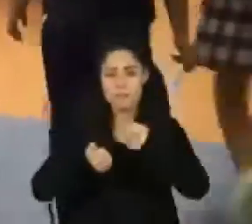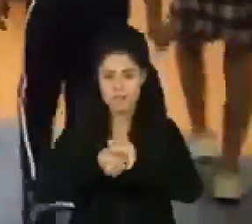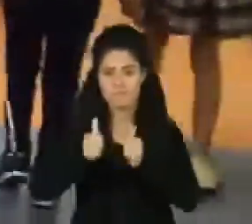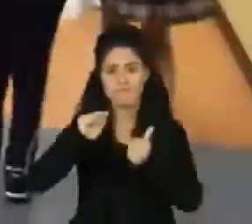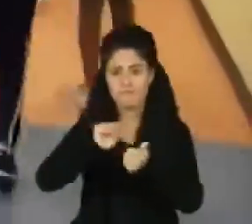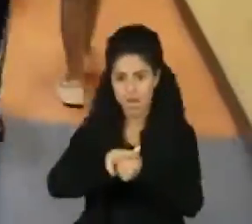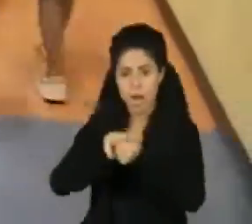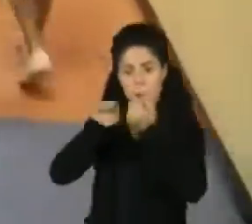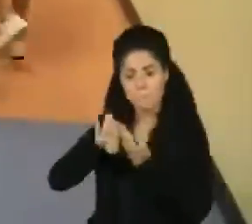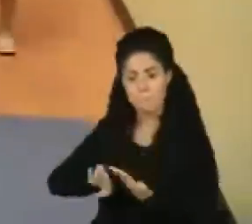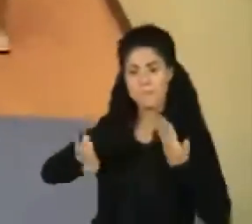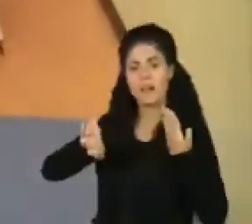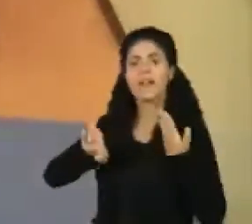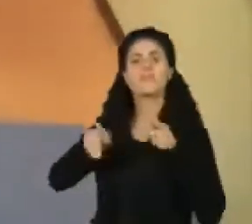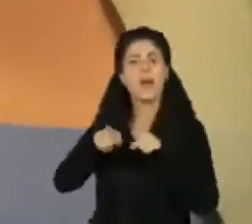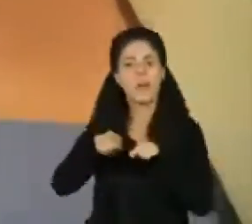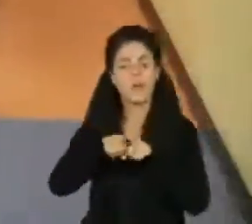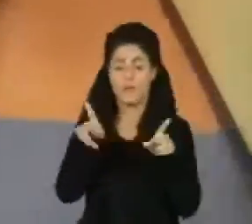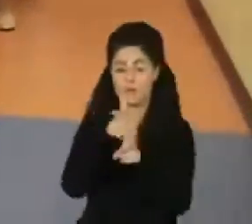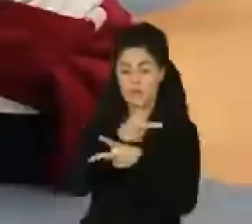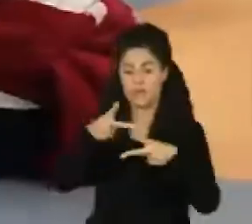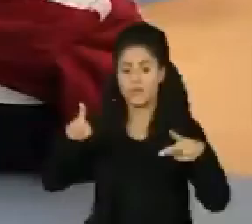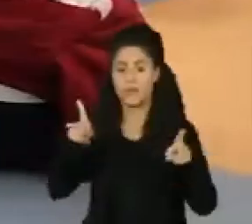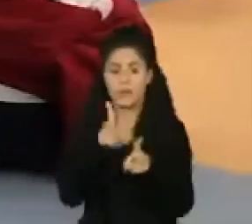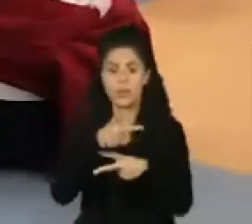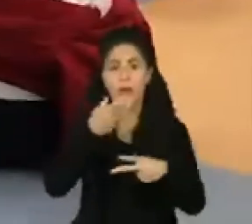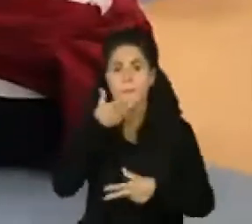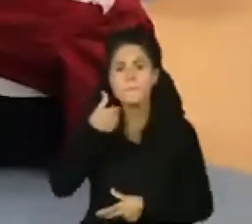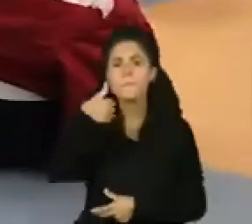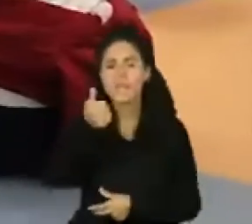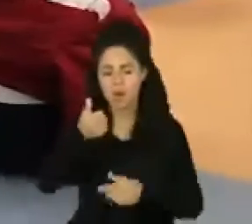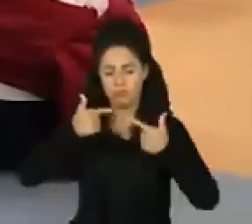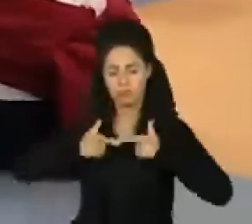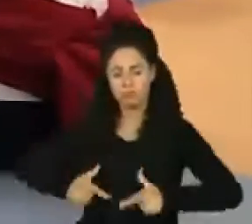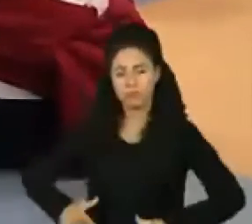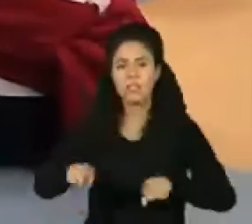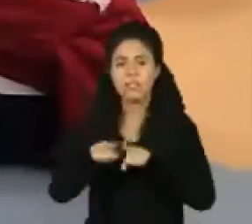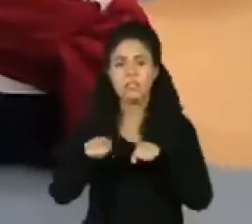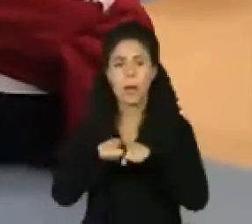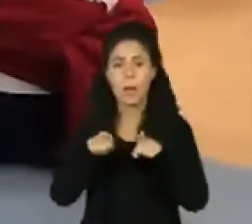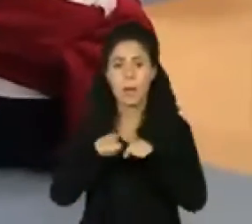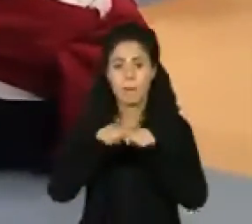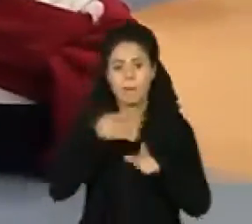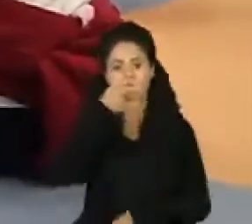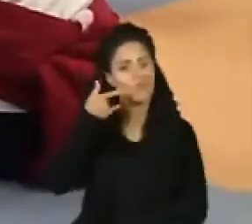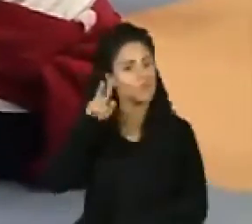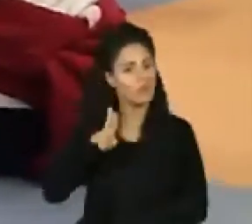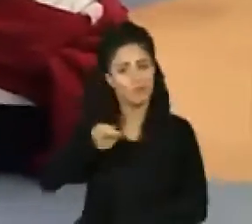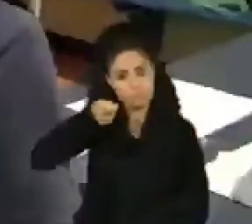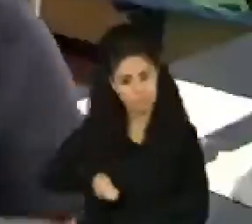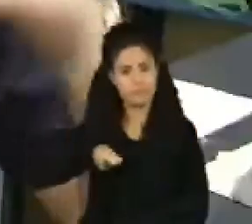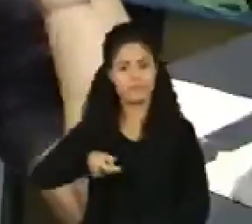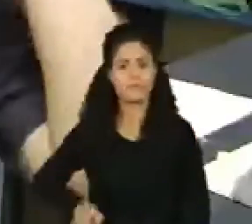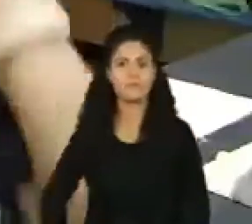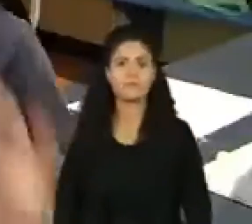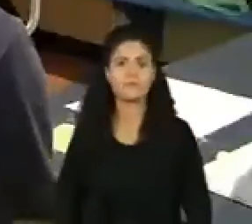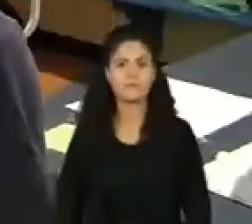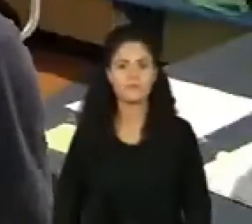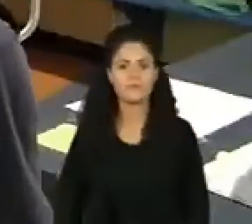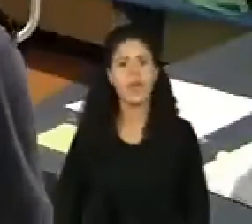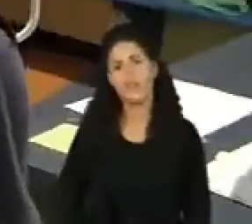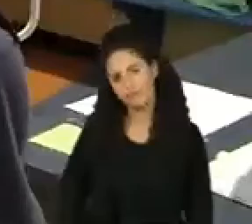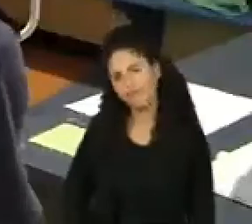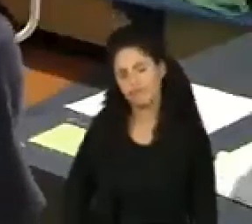garantir o distanciamento, a ventilação das salas e a higienização. O uso de máscaras é obrigatório. Eu acho